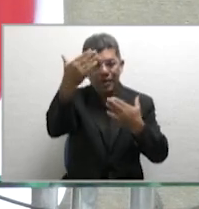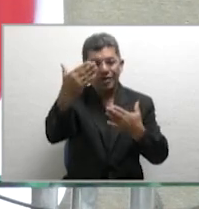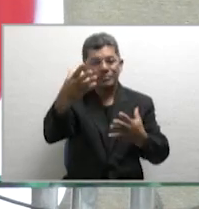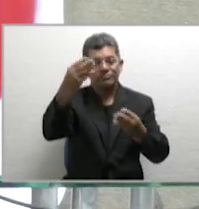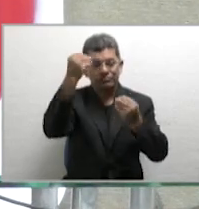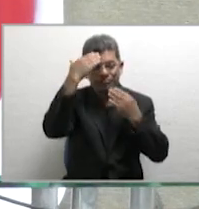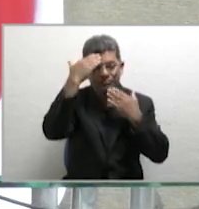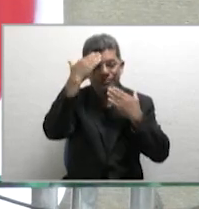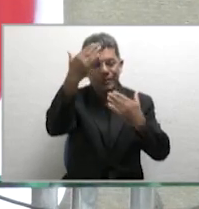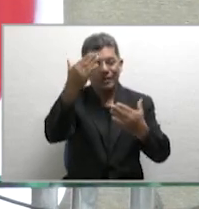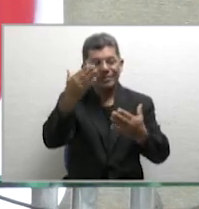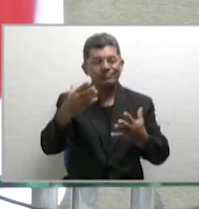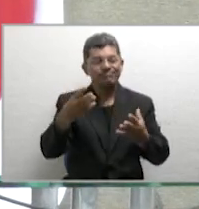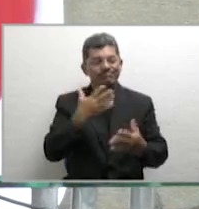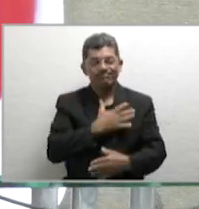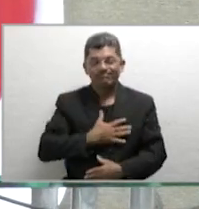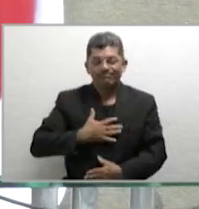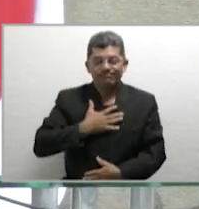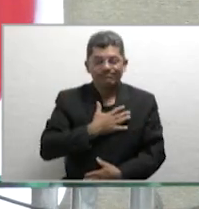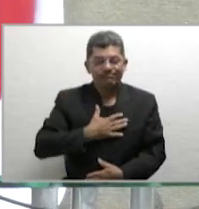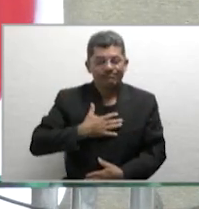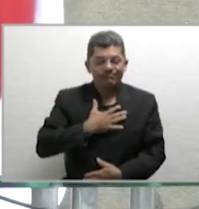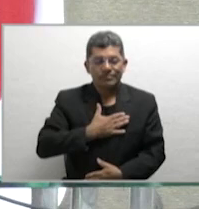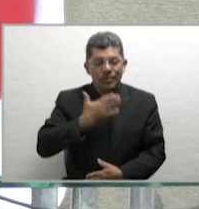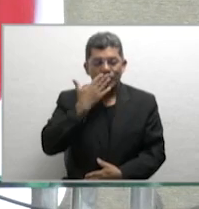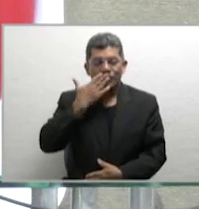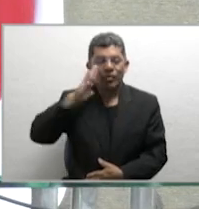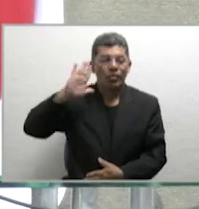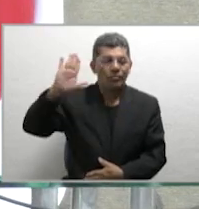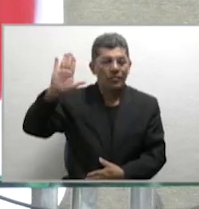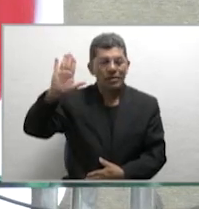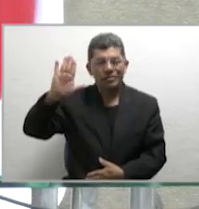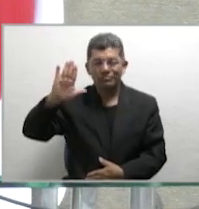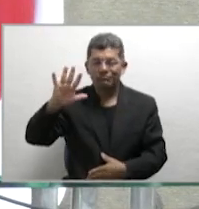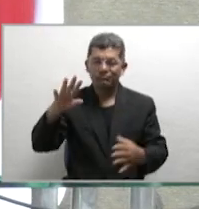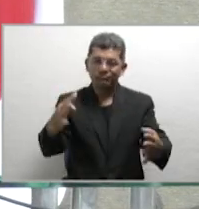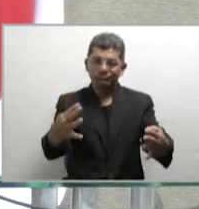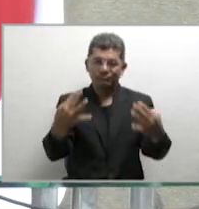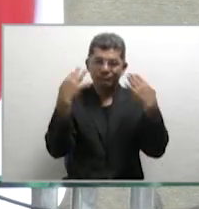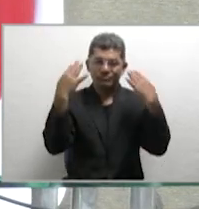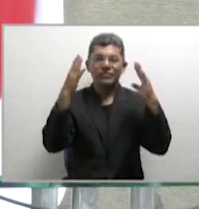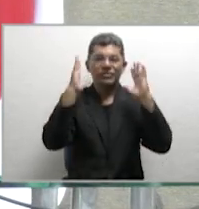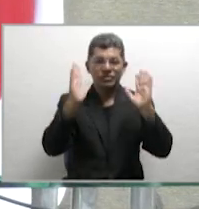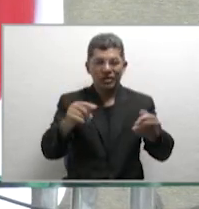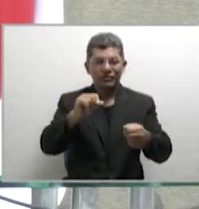Muito obrigado, sou muito grato e prometo aqui diante de todos, como já fiz,